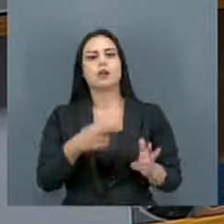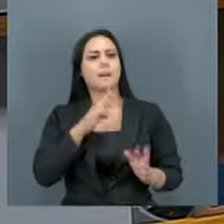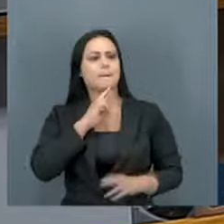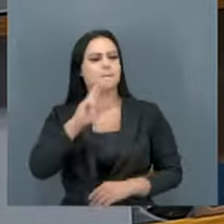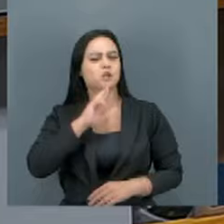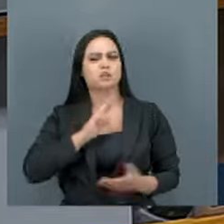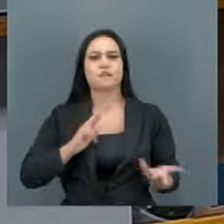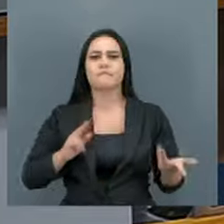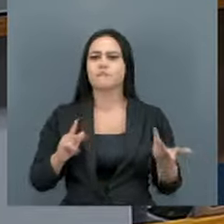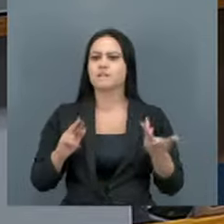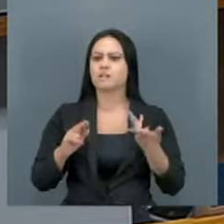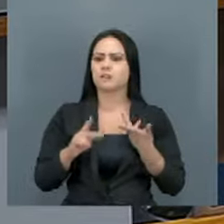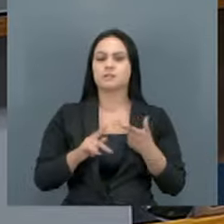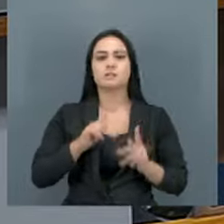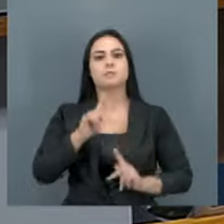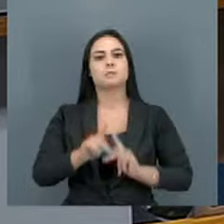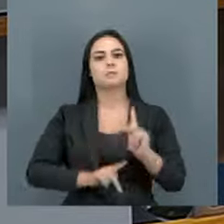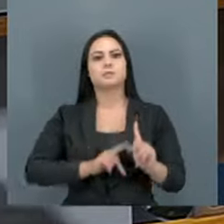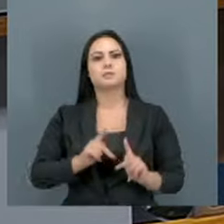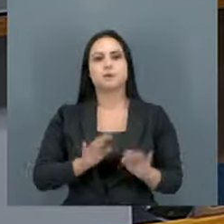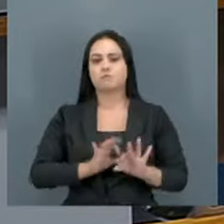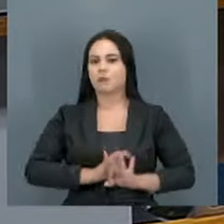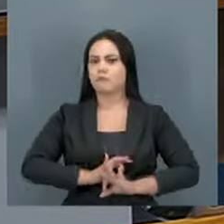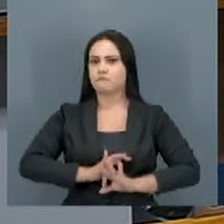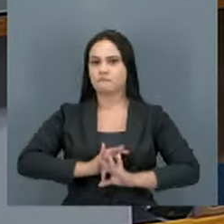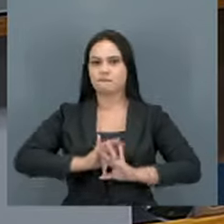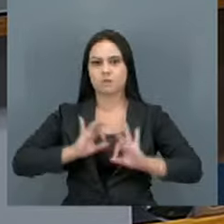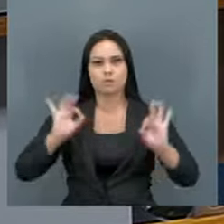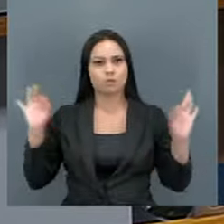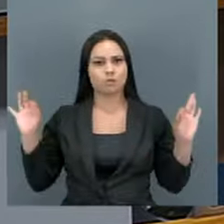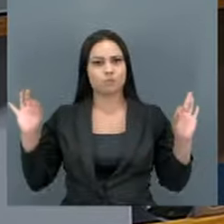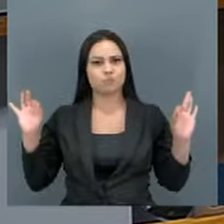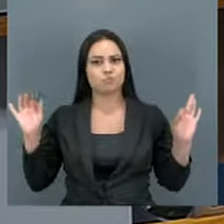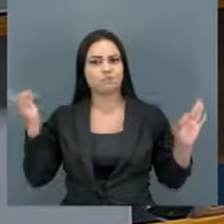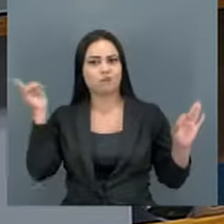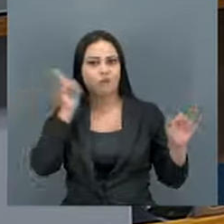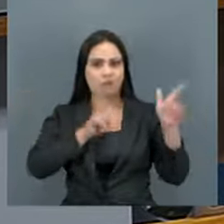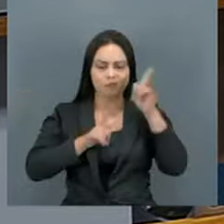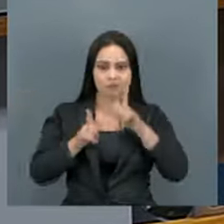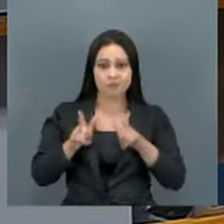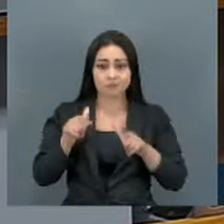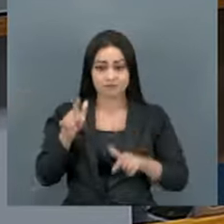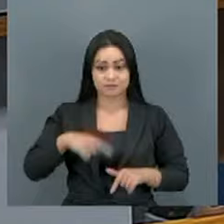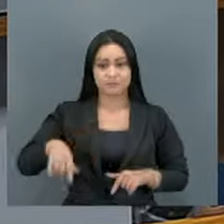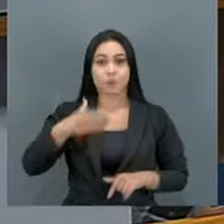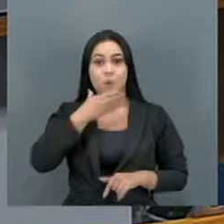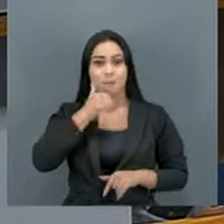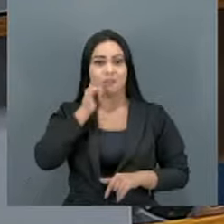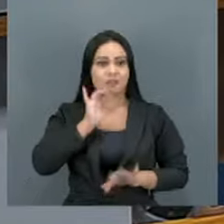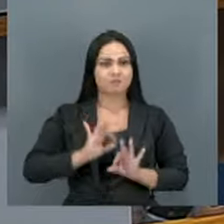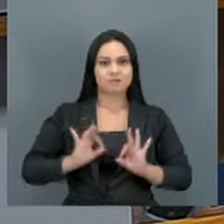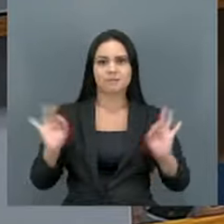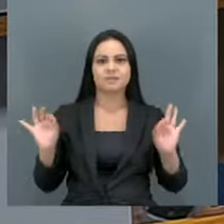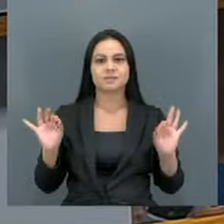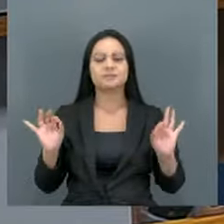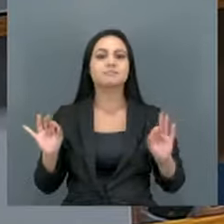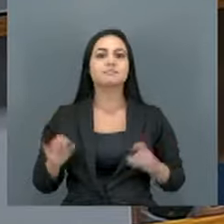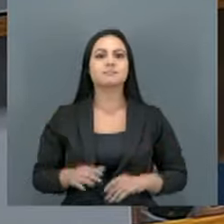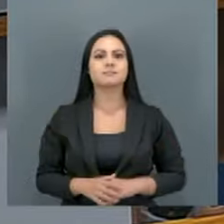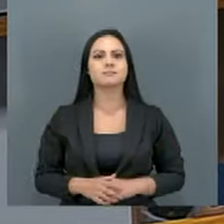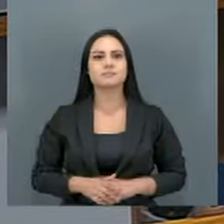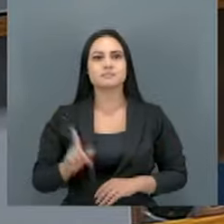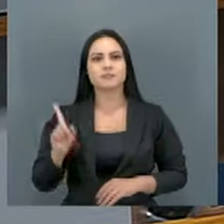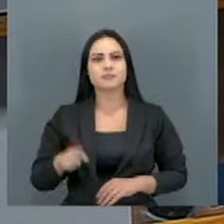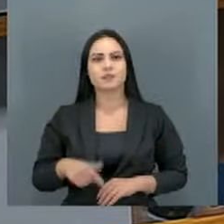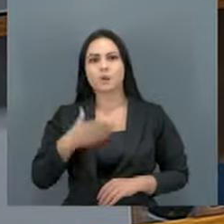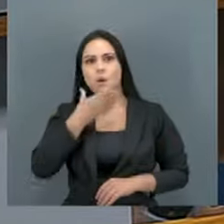respostas a este povo maravilhoso, esses guerreiros, esses homens e mulheres incríveis que são os